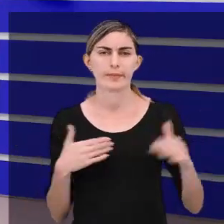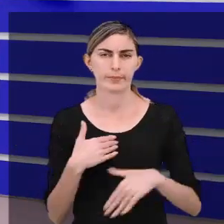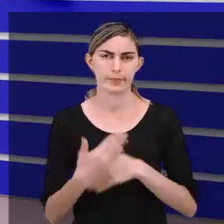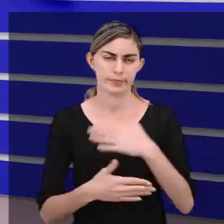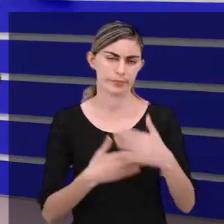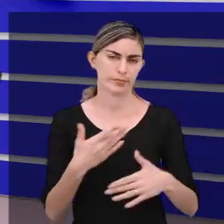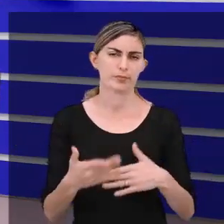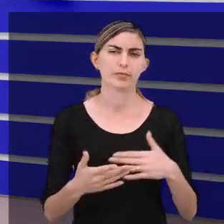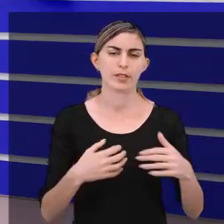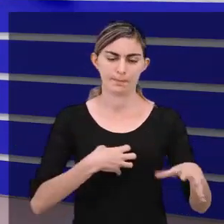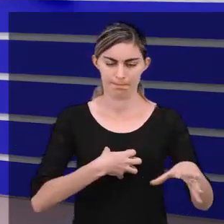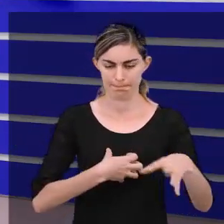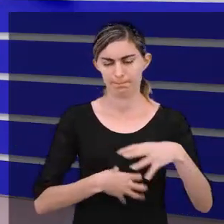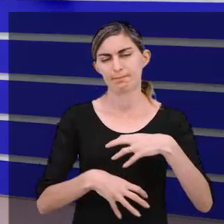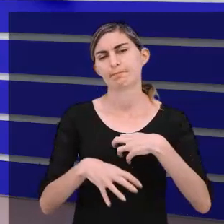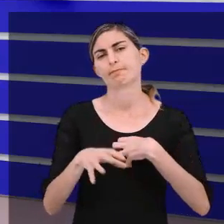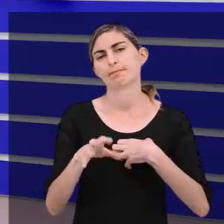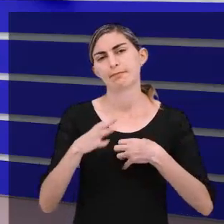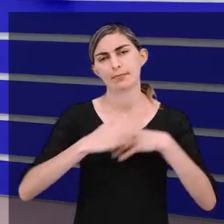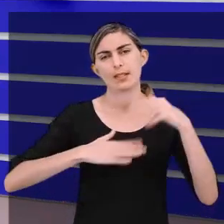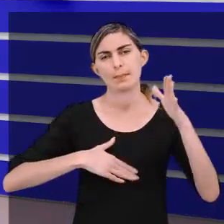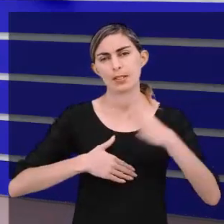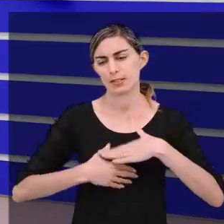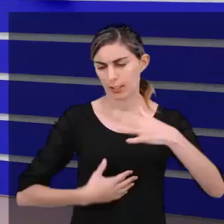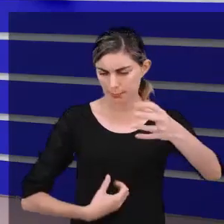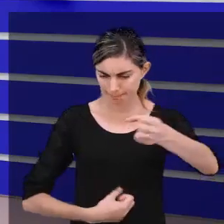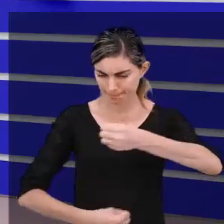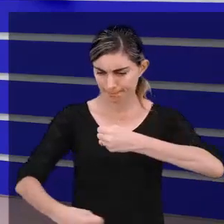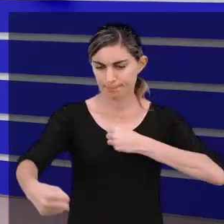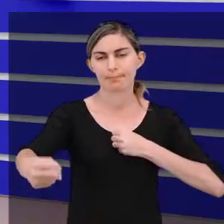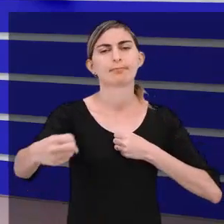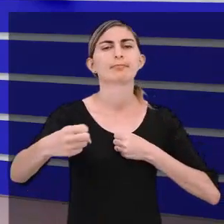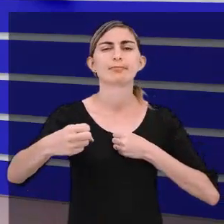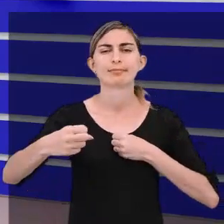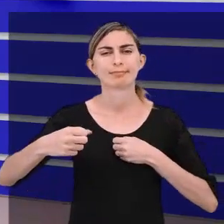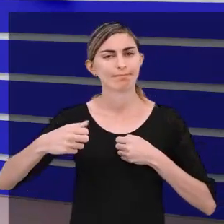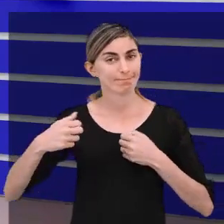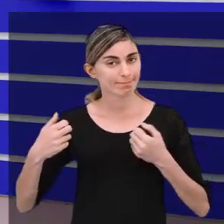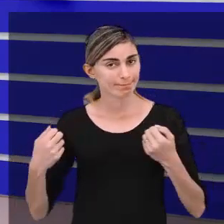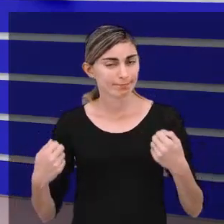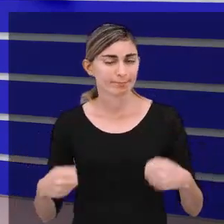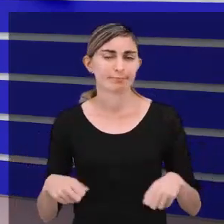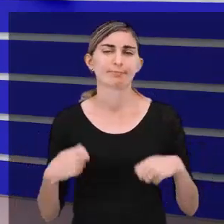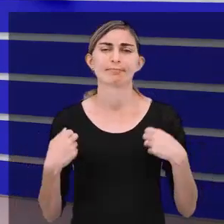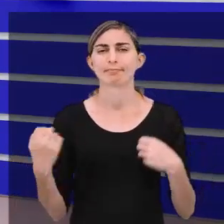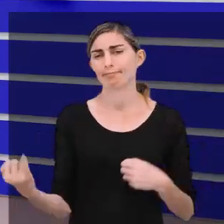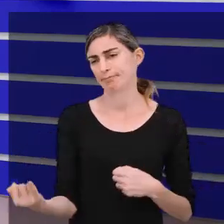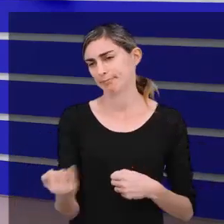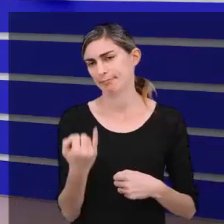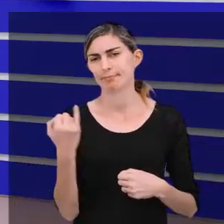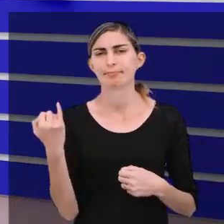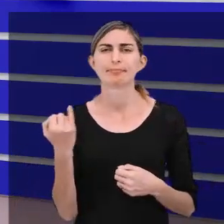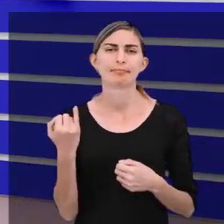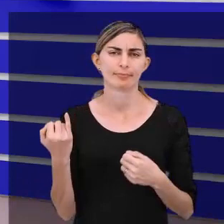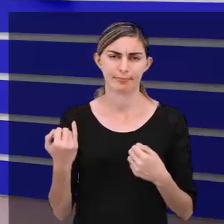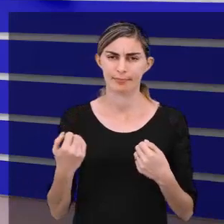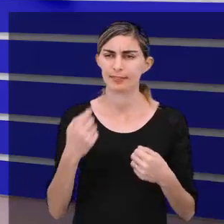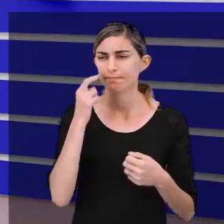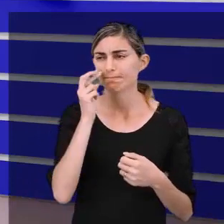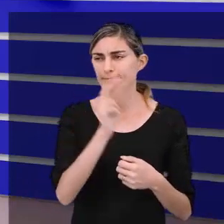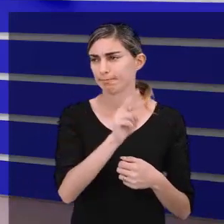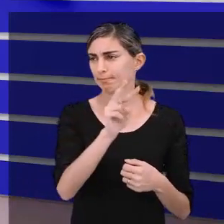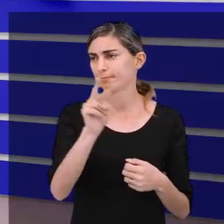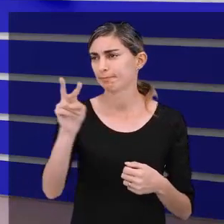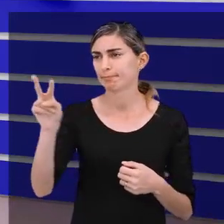desenvolvido, né? A empatia, que é a capacidade de se colocar no lugar do outro. Veja, gente, isso tem sido muito, sabe, eu tenho